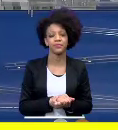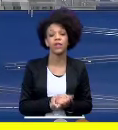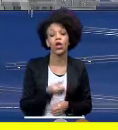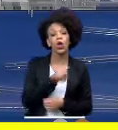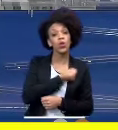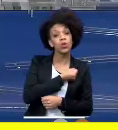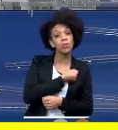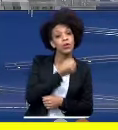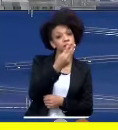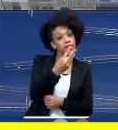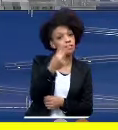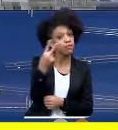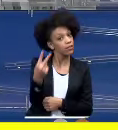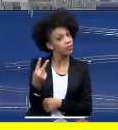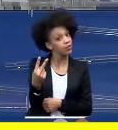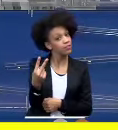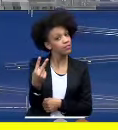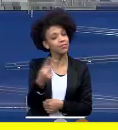Número 32.